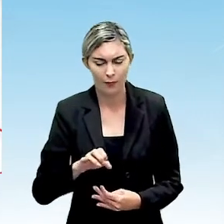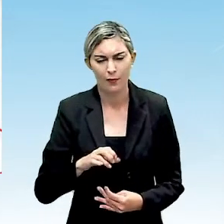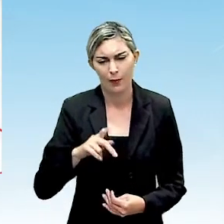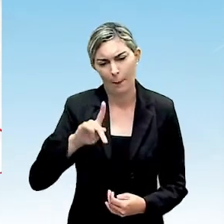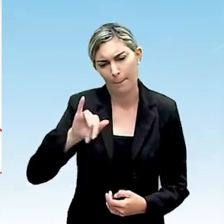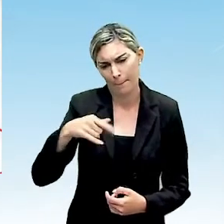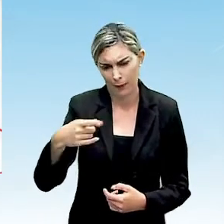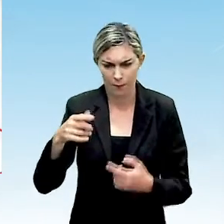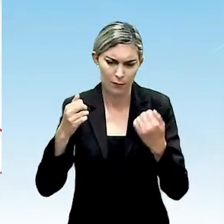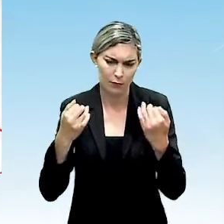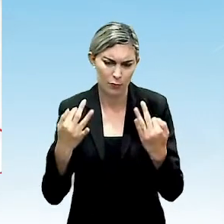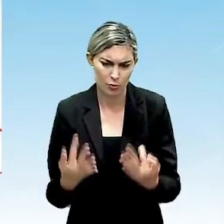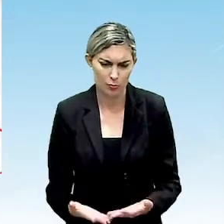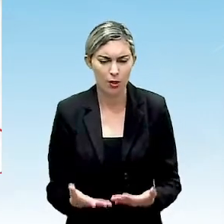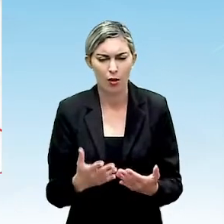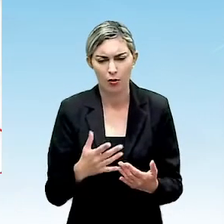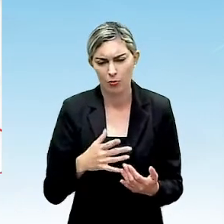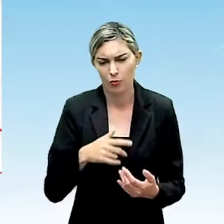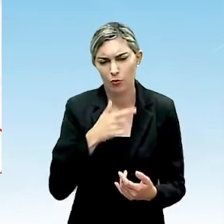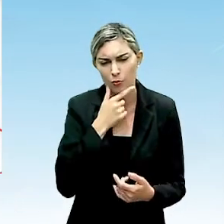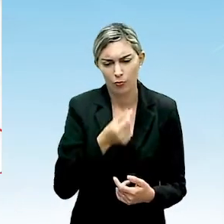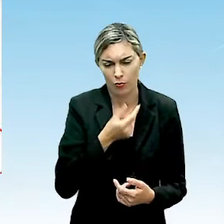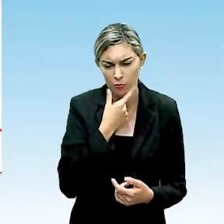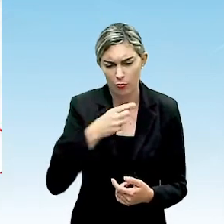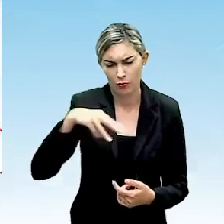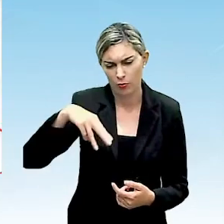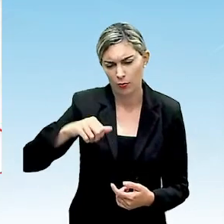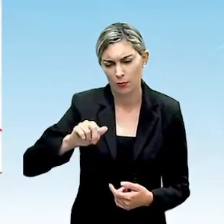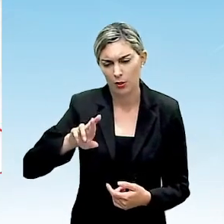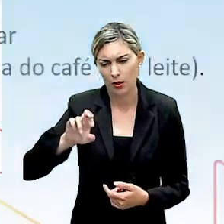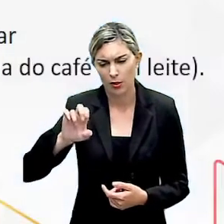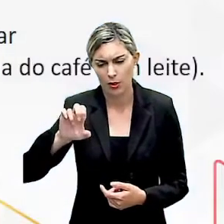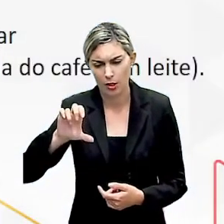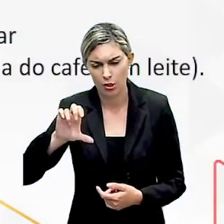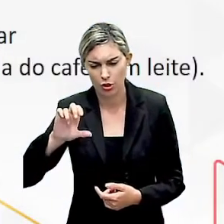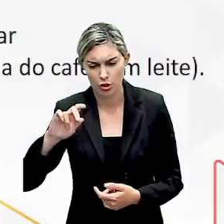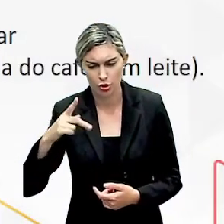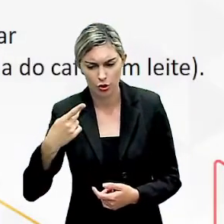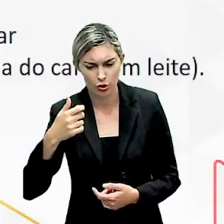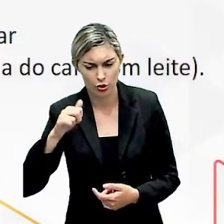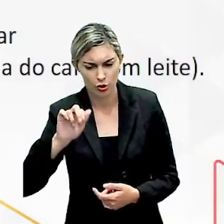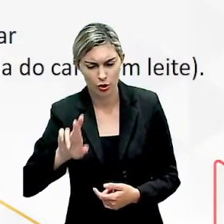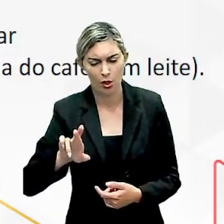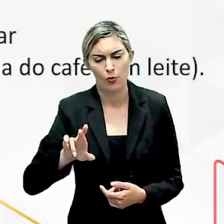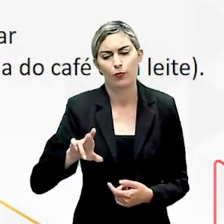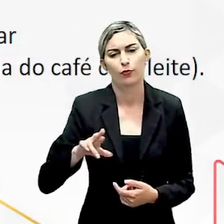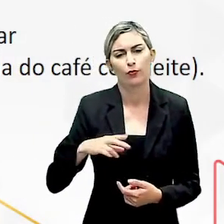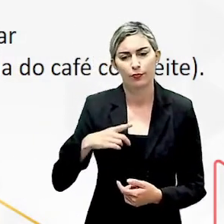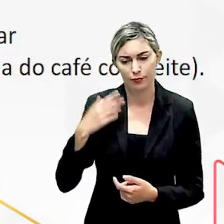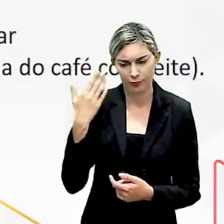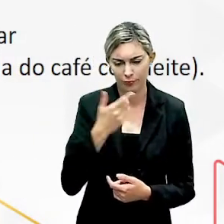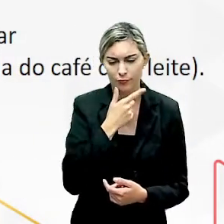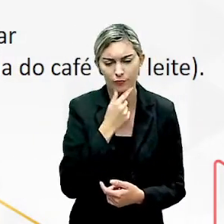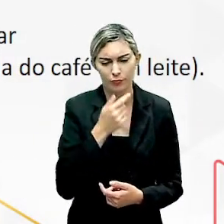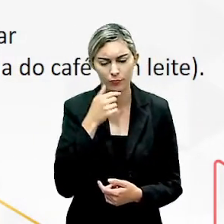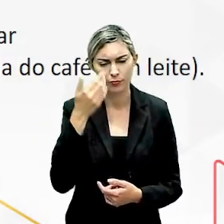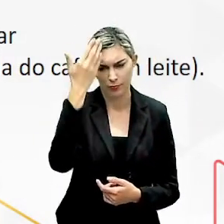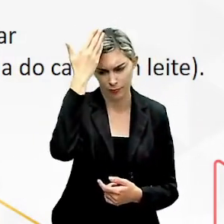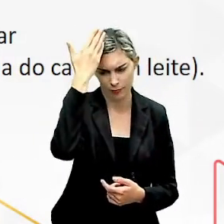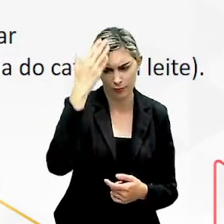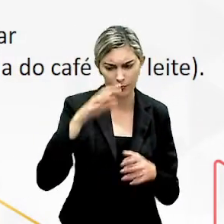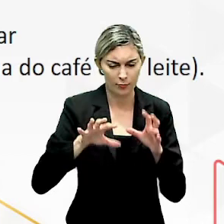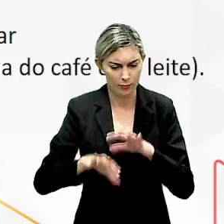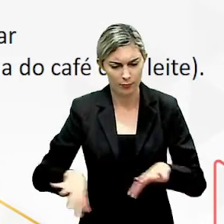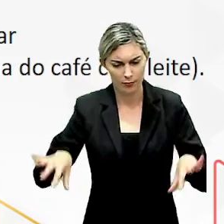muita maestria, né, de um cara chamado Marechal Deodoro da Fonseca. Bom, aqui na sua tela você vai enxergar a divisão